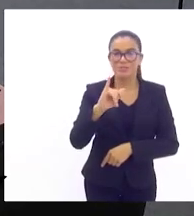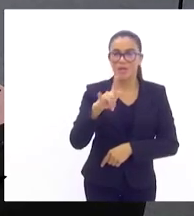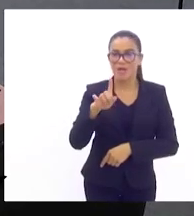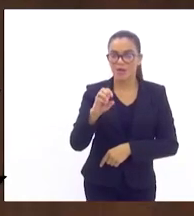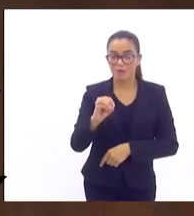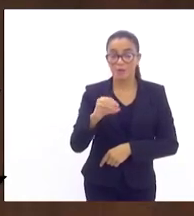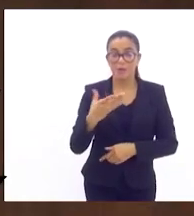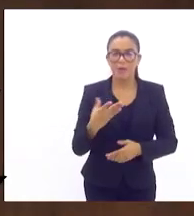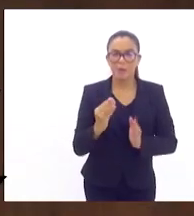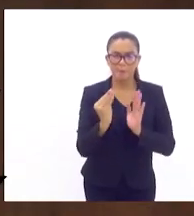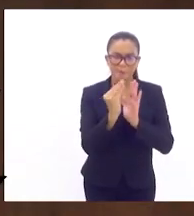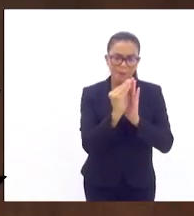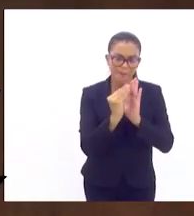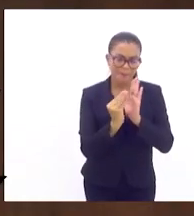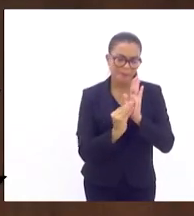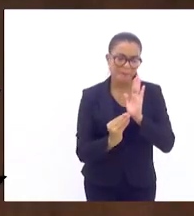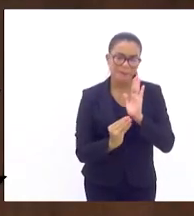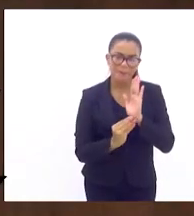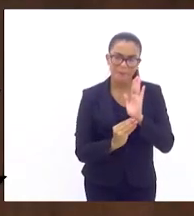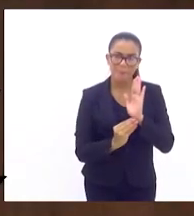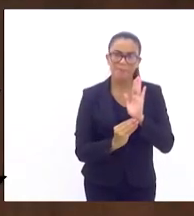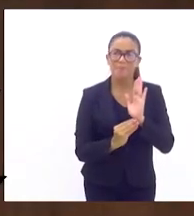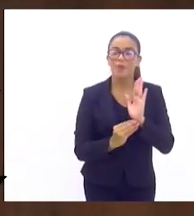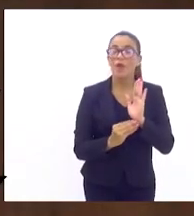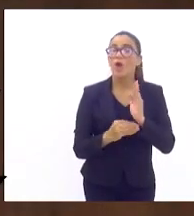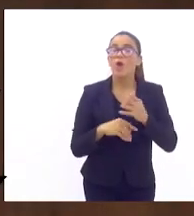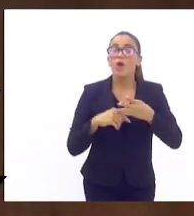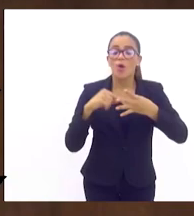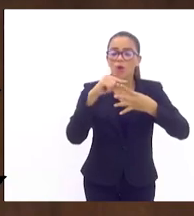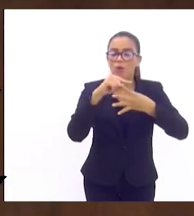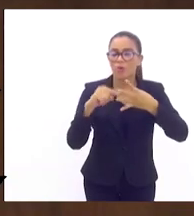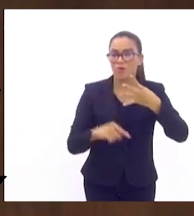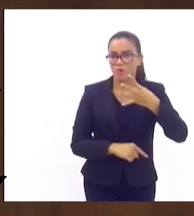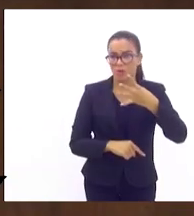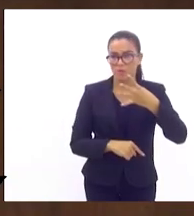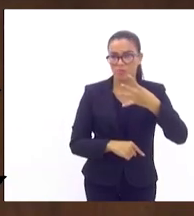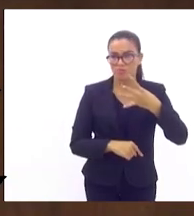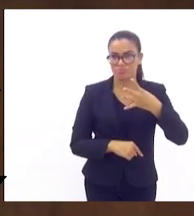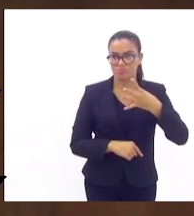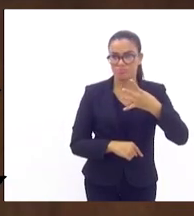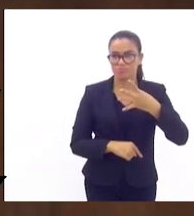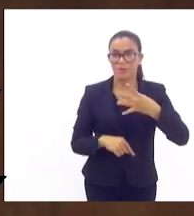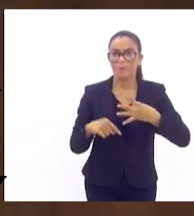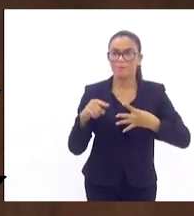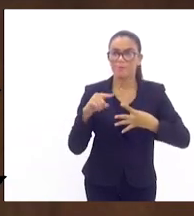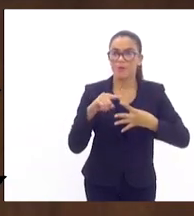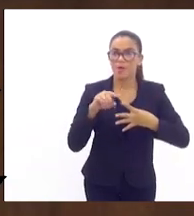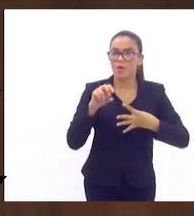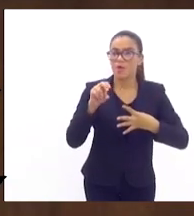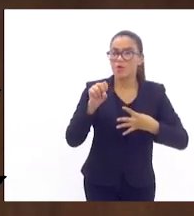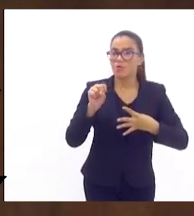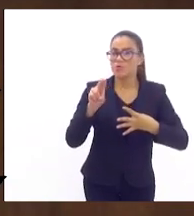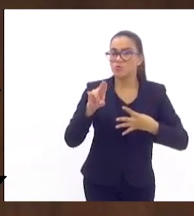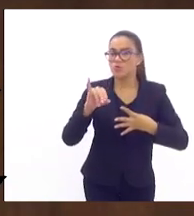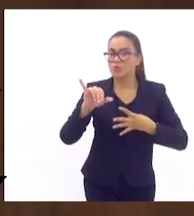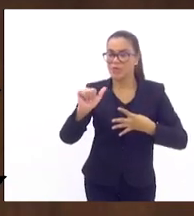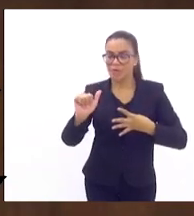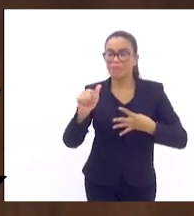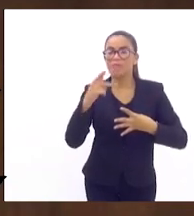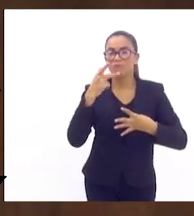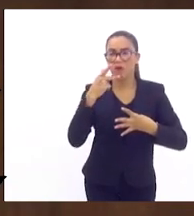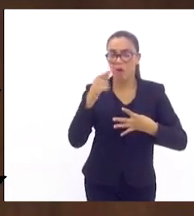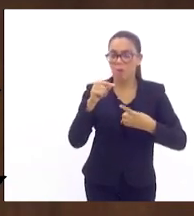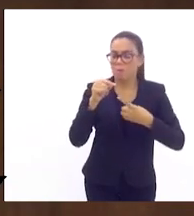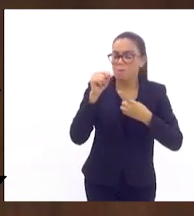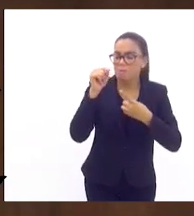eu pautei aqui, para não cansá-los, né, em quatro pontos aqui a minha intervenção. A senhora Suyá tocou num ponto que eu considero sensível